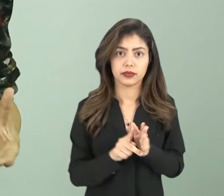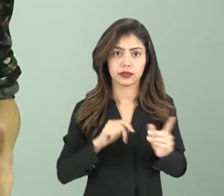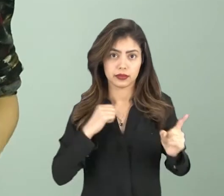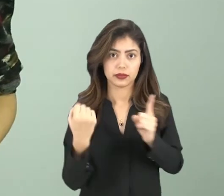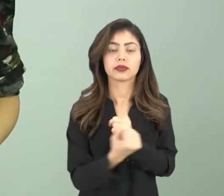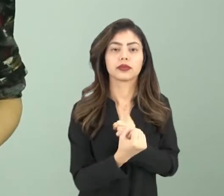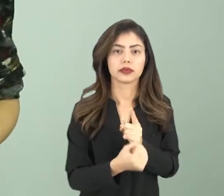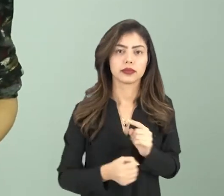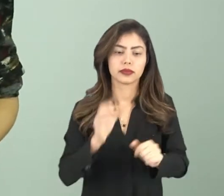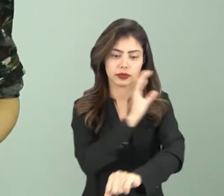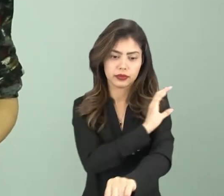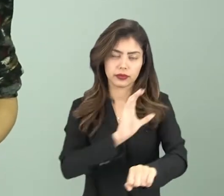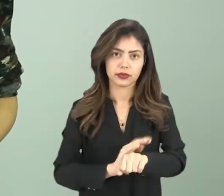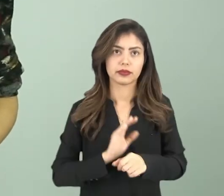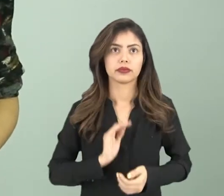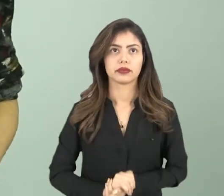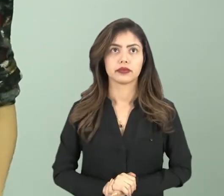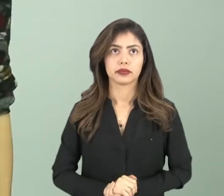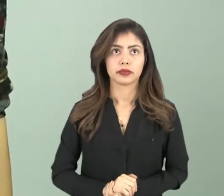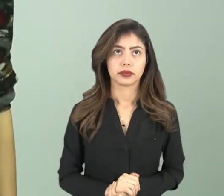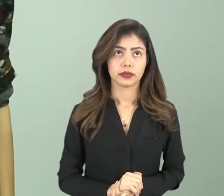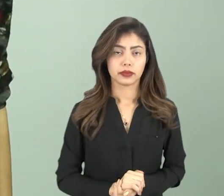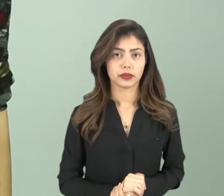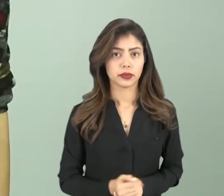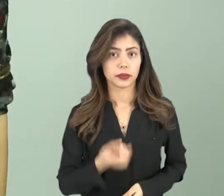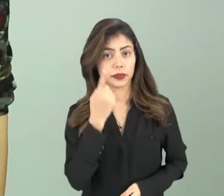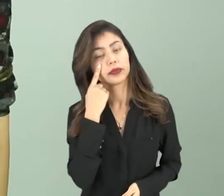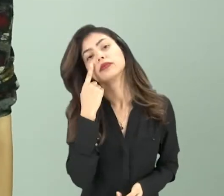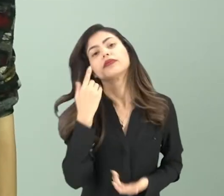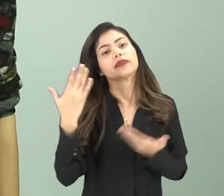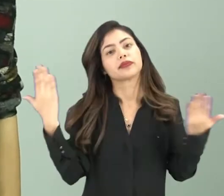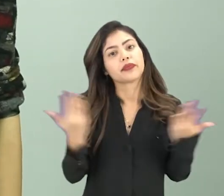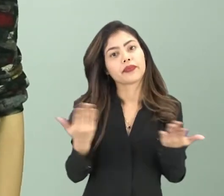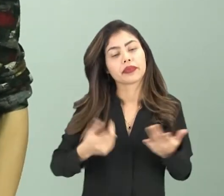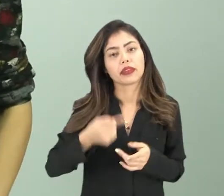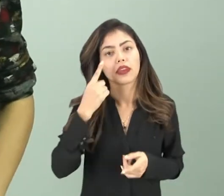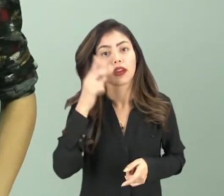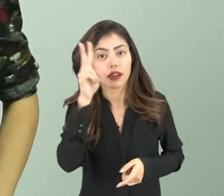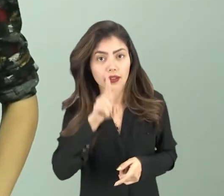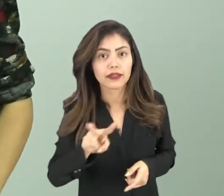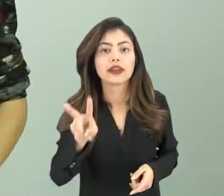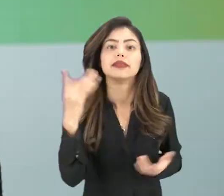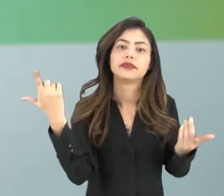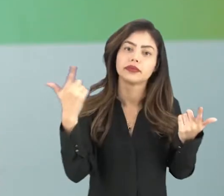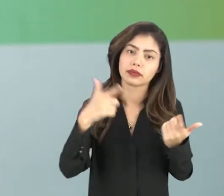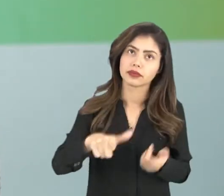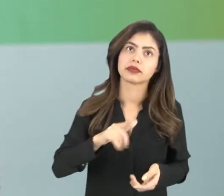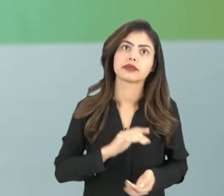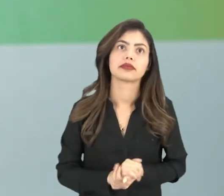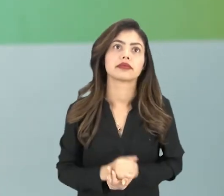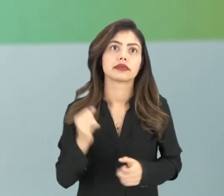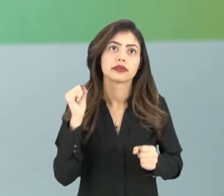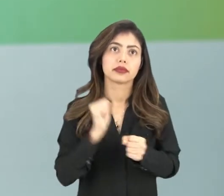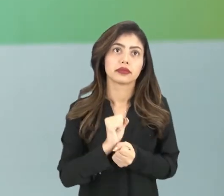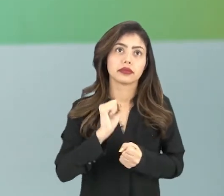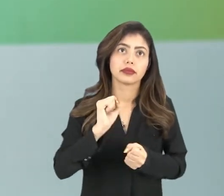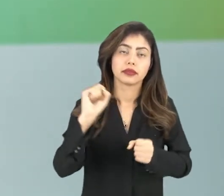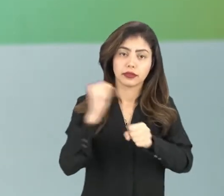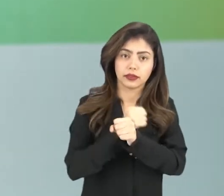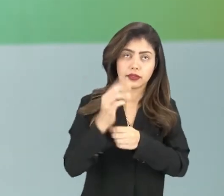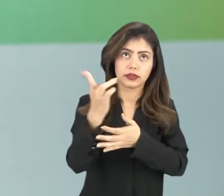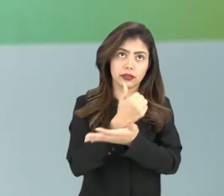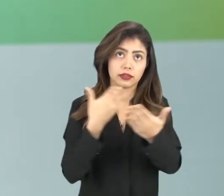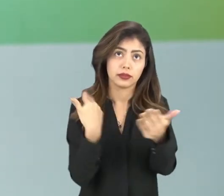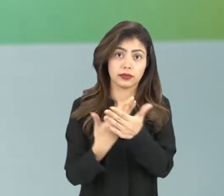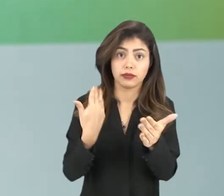social, político e cultural na nossa atualidade. E aí, gente, nós vamos rever agora as obras de arte que